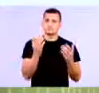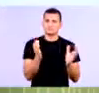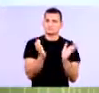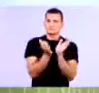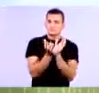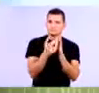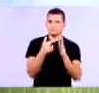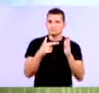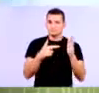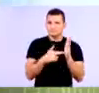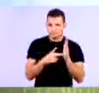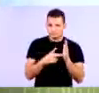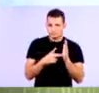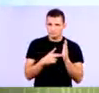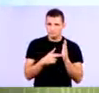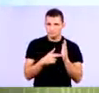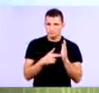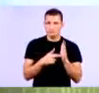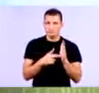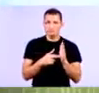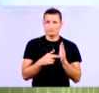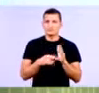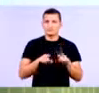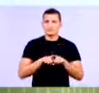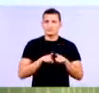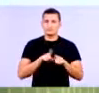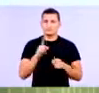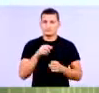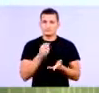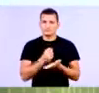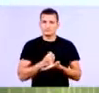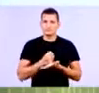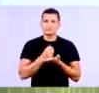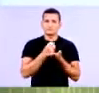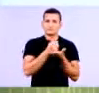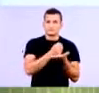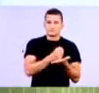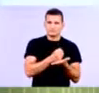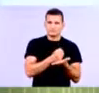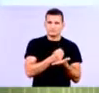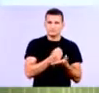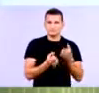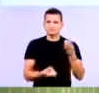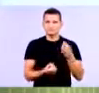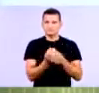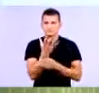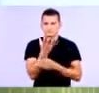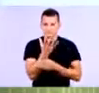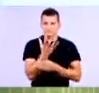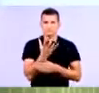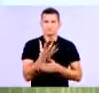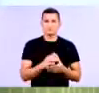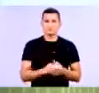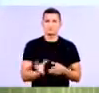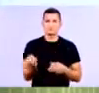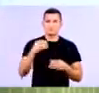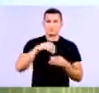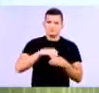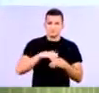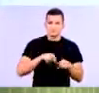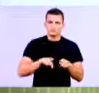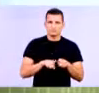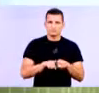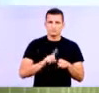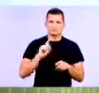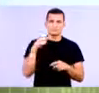diretrizes, né, ela nada mais é do que um auxílio exatamente para a criação, implementação e,